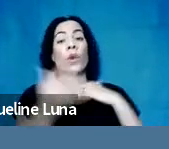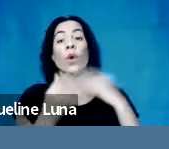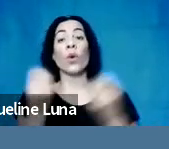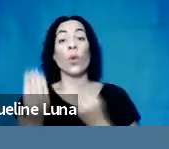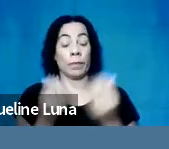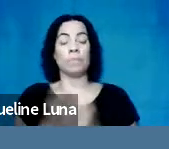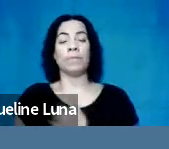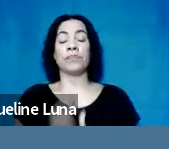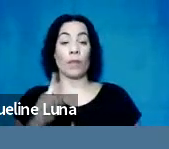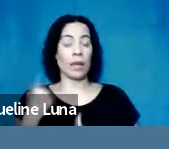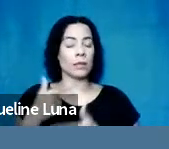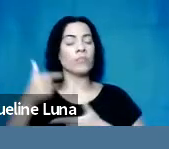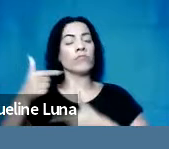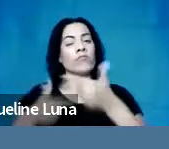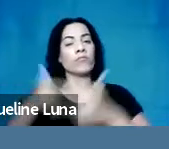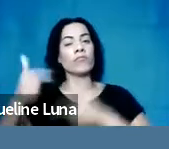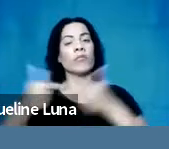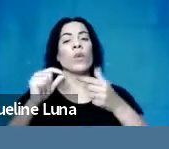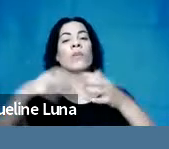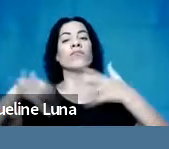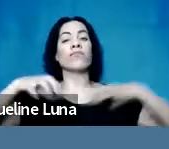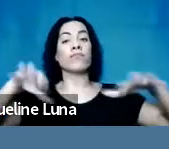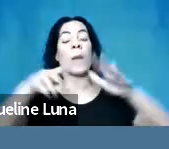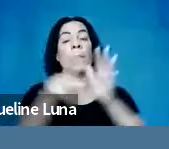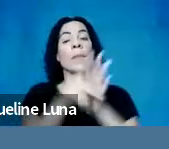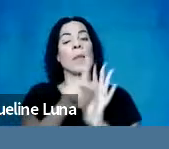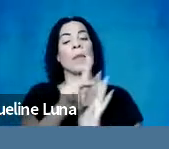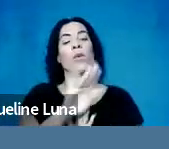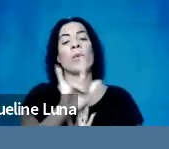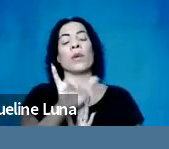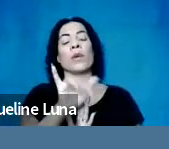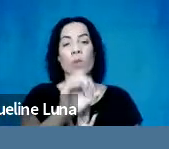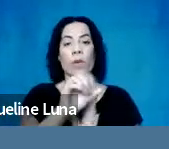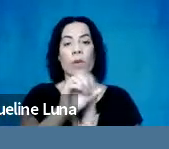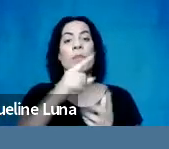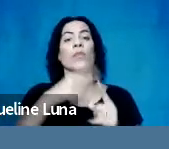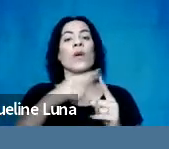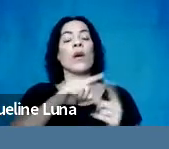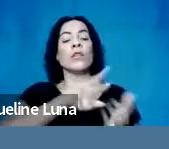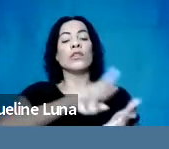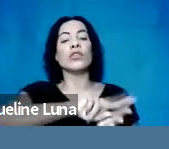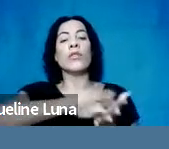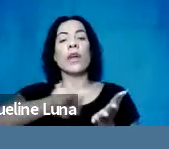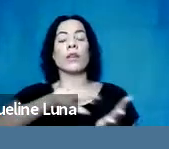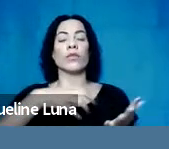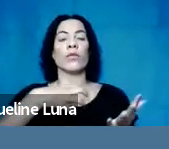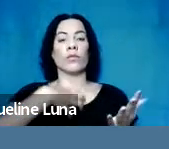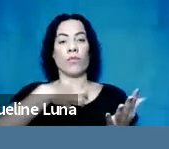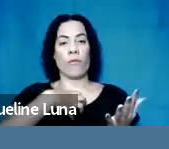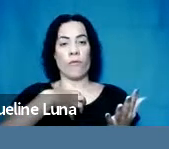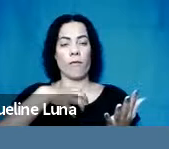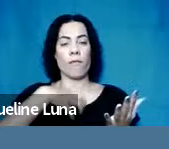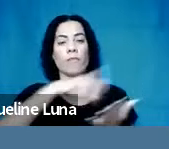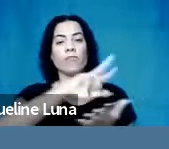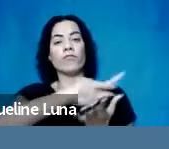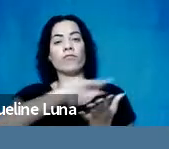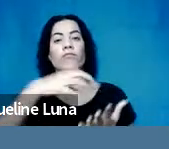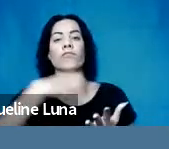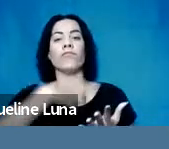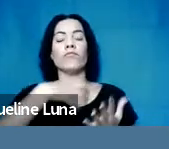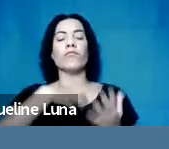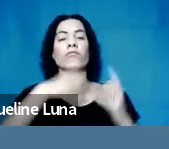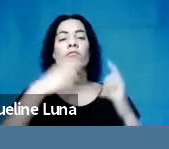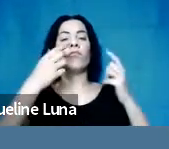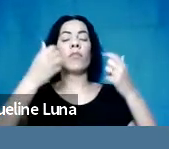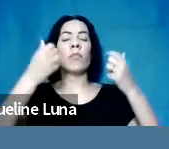gente trabalhou muito com segmentação de público, né? Diferentes formatos de cards,